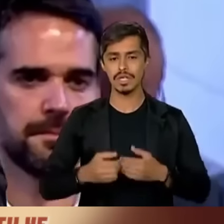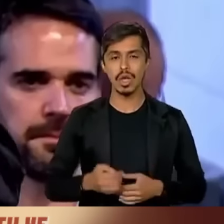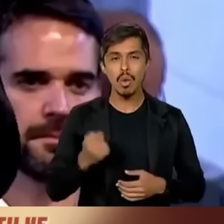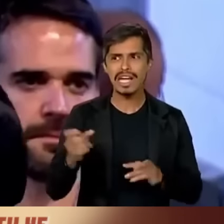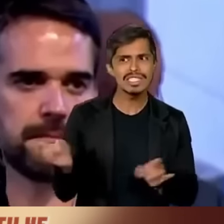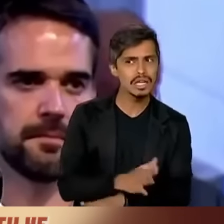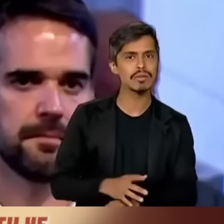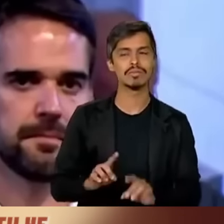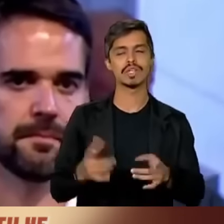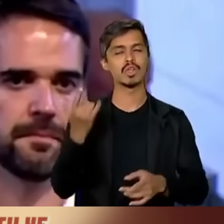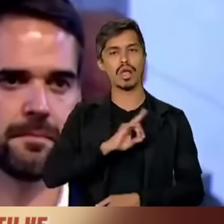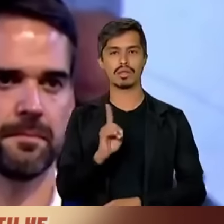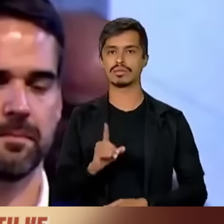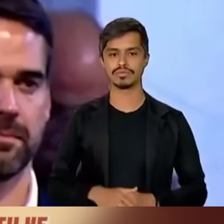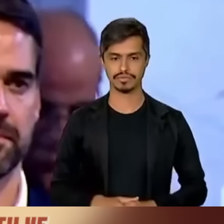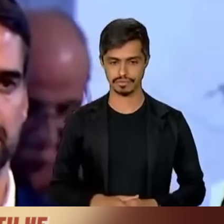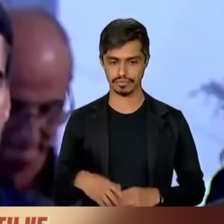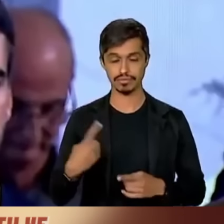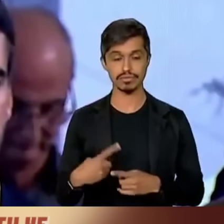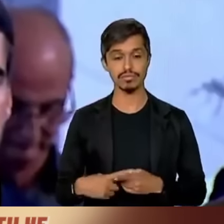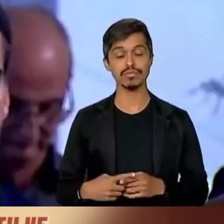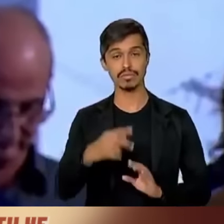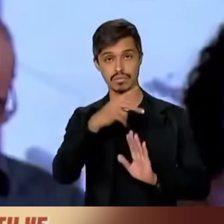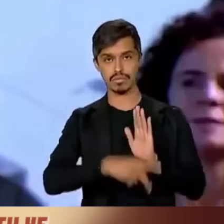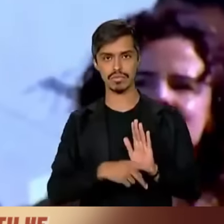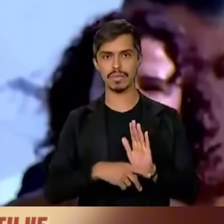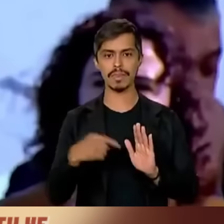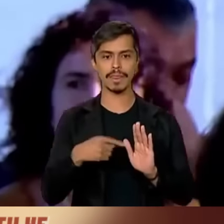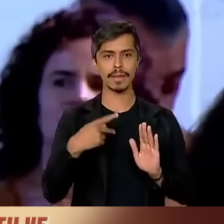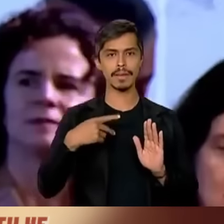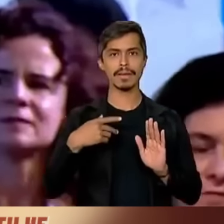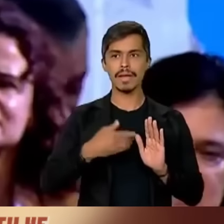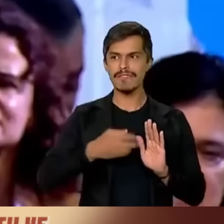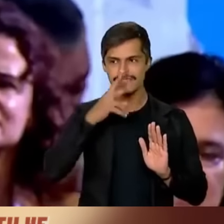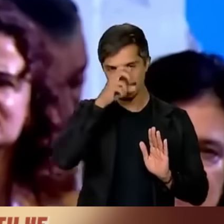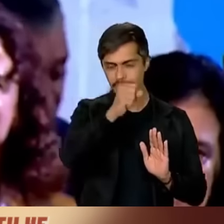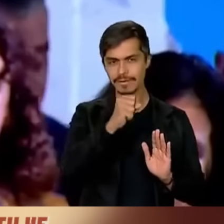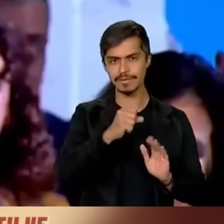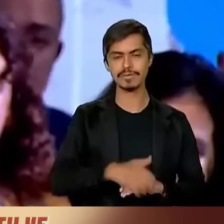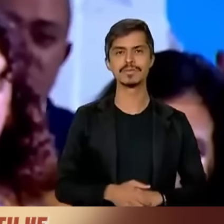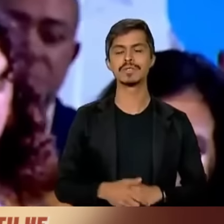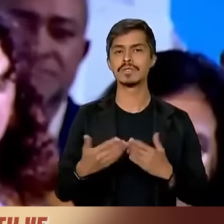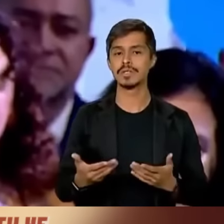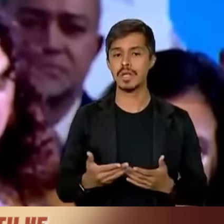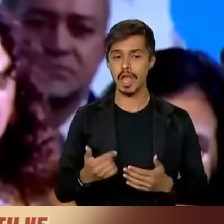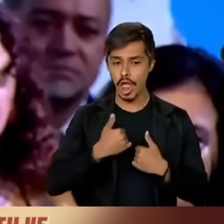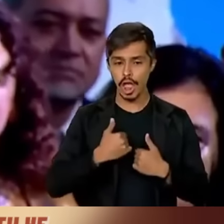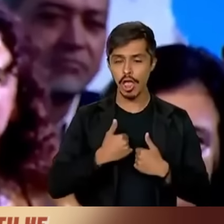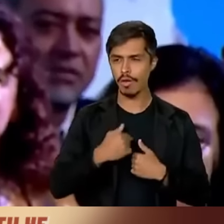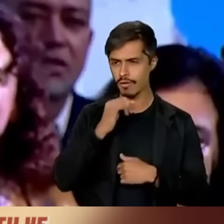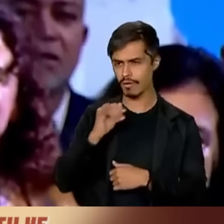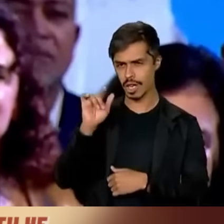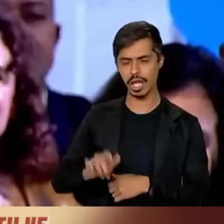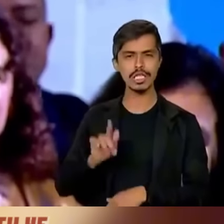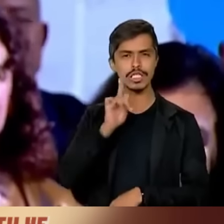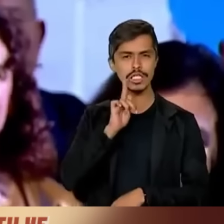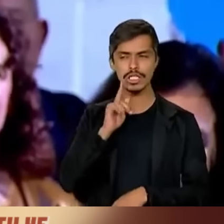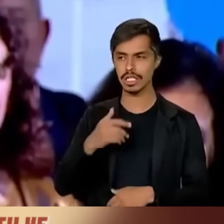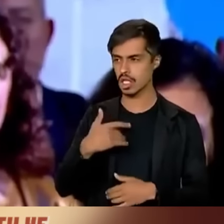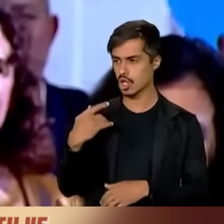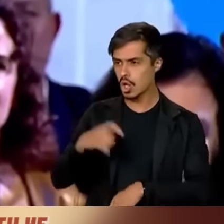isso, mas não conseguiram acabar, porque o programa é muito forte. E agora o mais especialista, eu tenho falado para a Nisa, Nisa, quando a